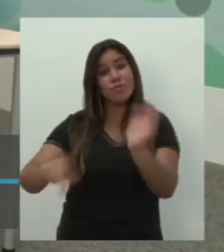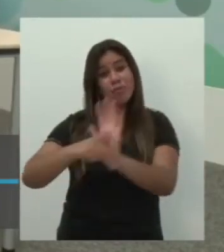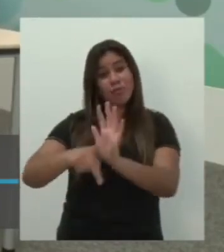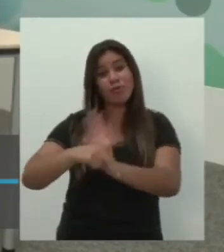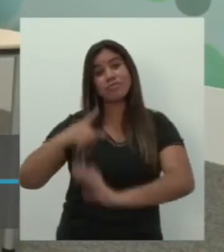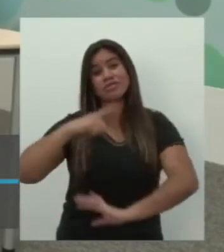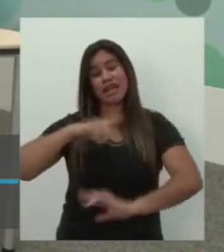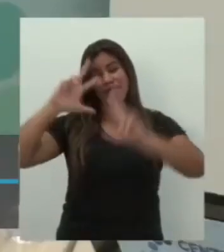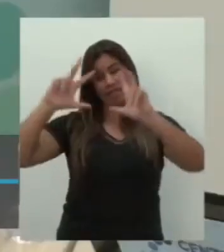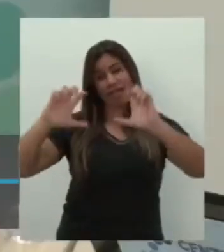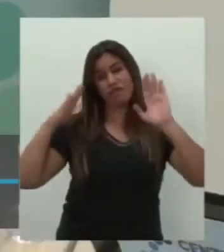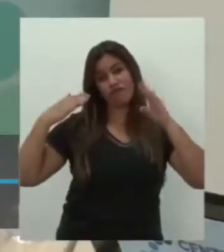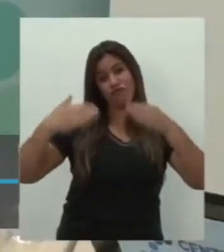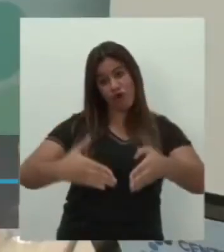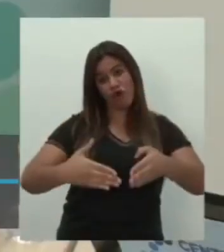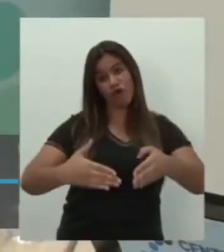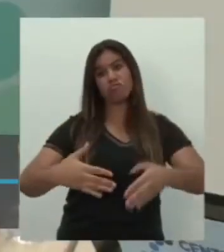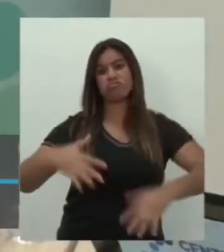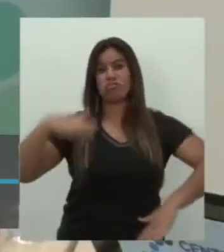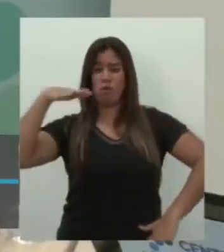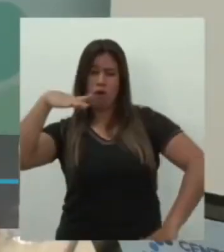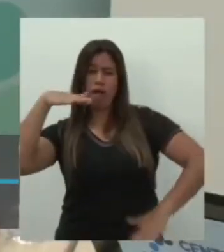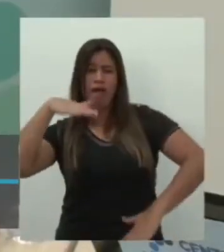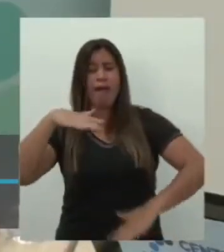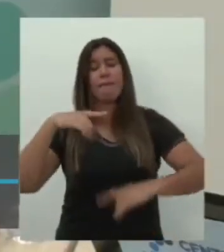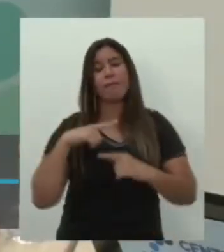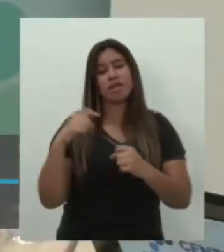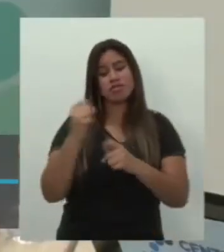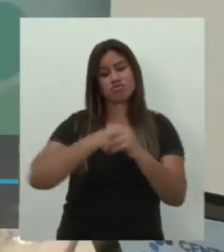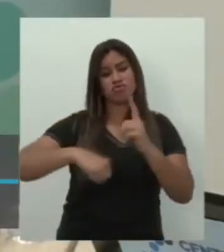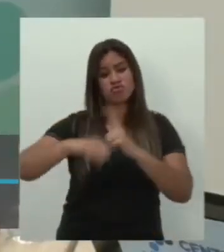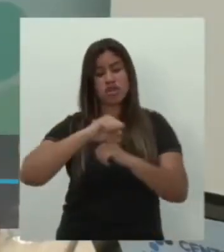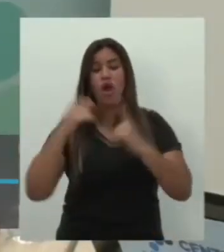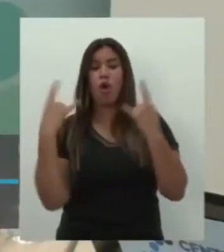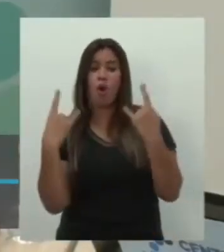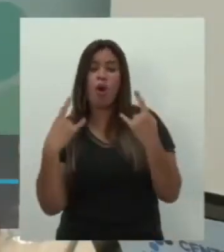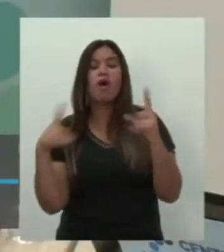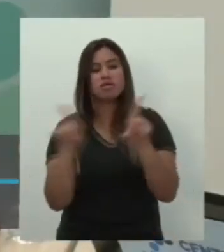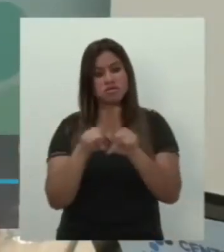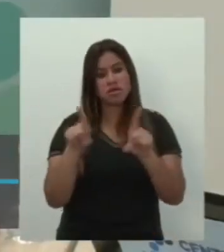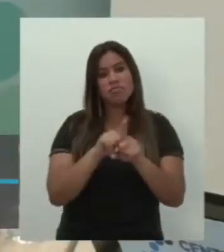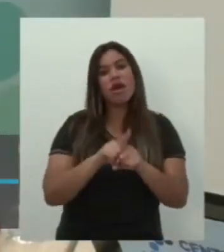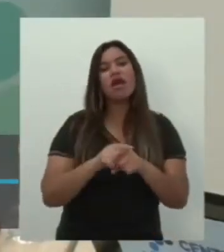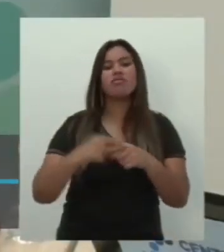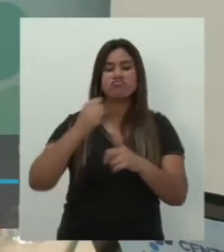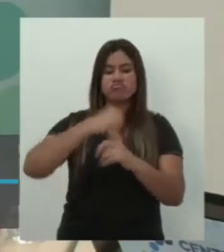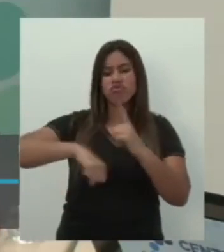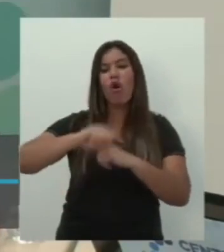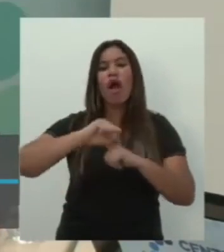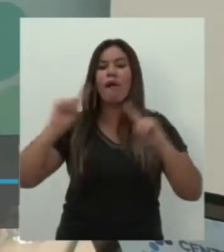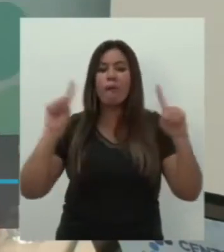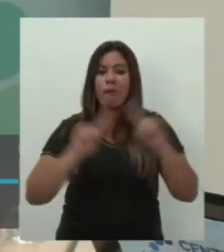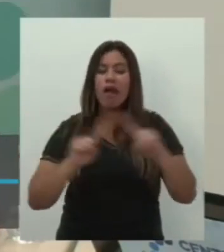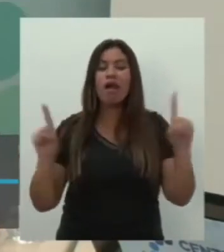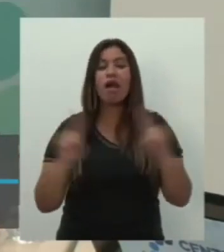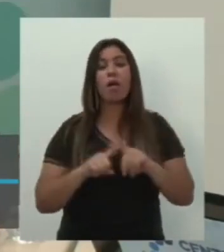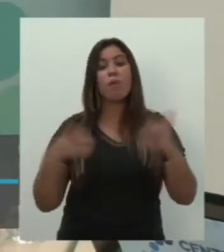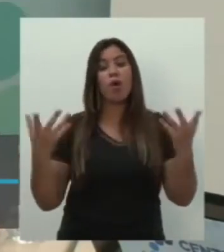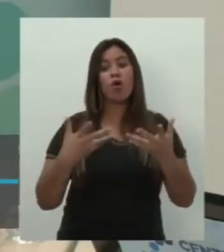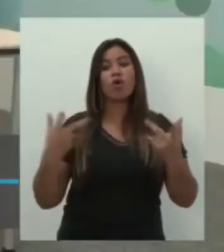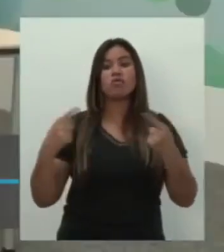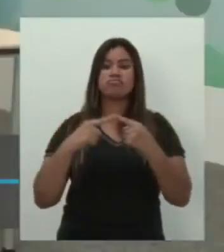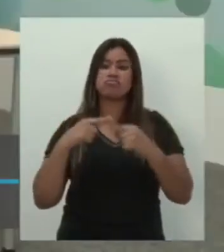de alguns temas específicos. É comum o rap hoje tratar de temas sociais, né? O rock também já foi uma época que era muito social. Hoje é um pouquinho mais ligado a